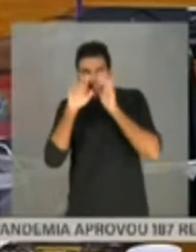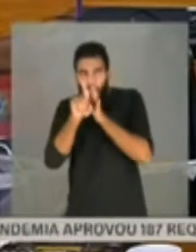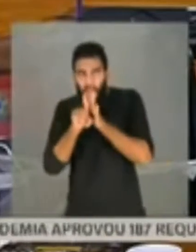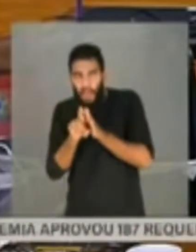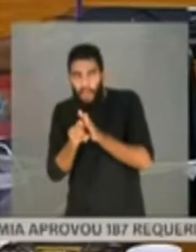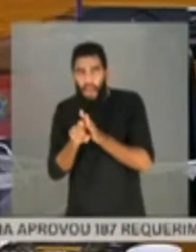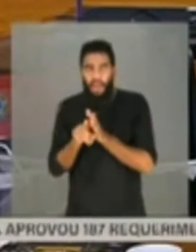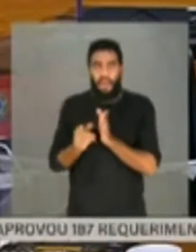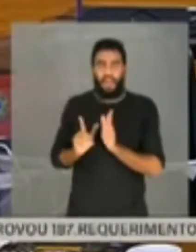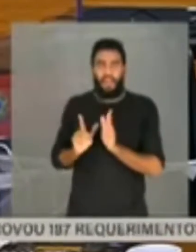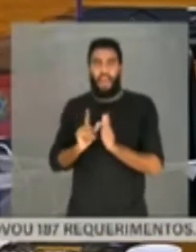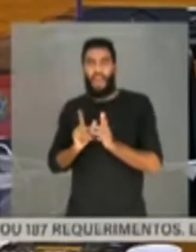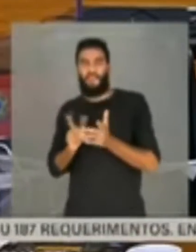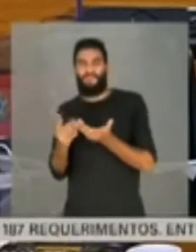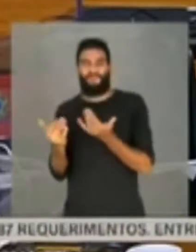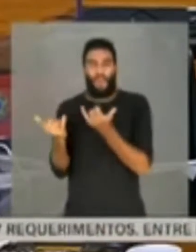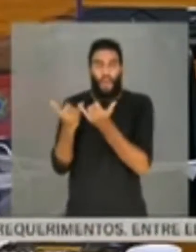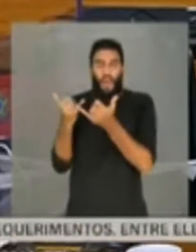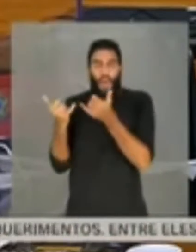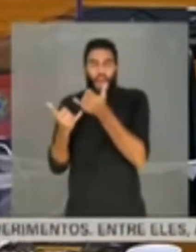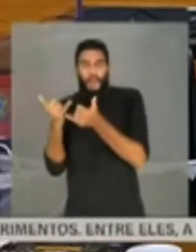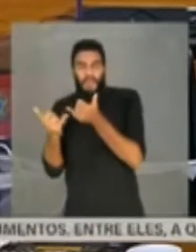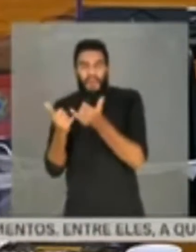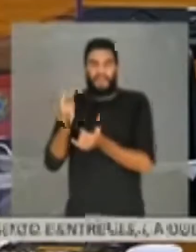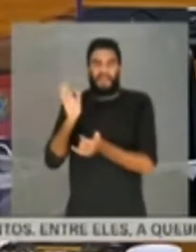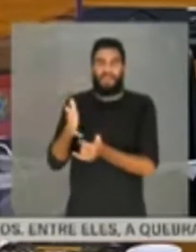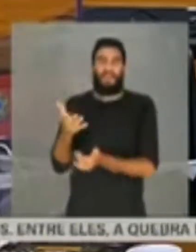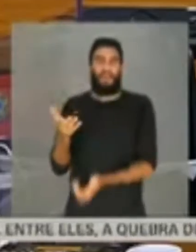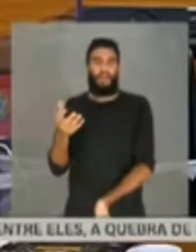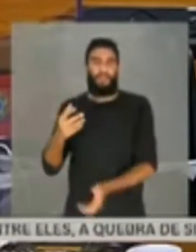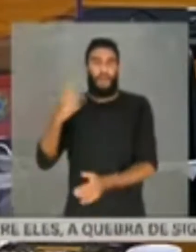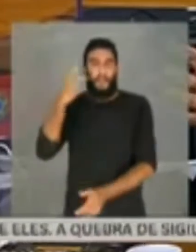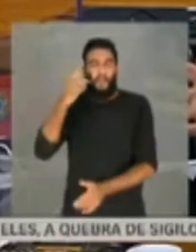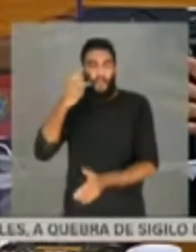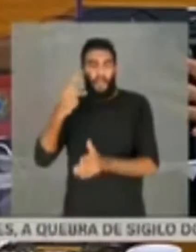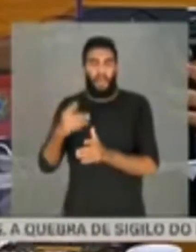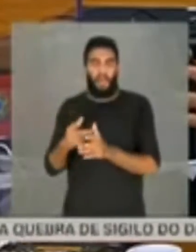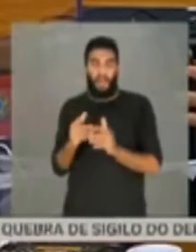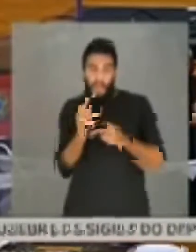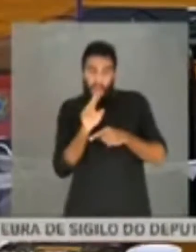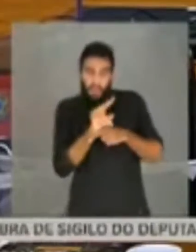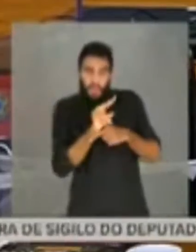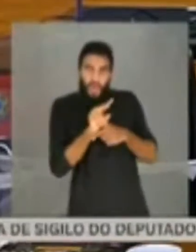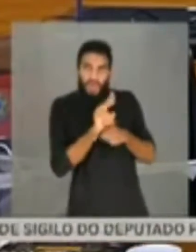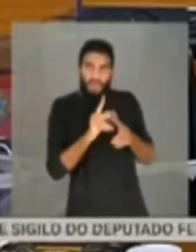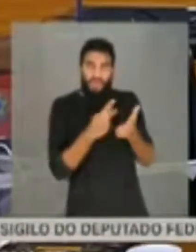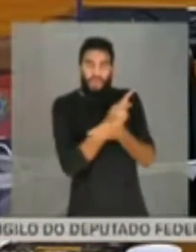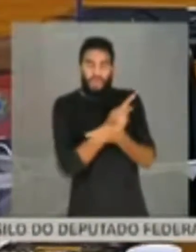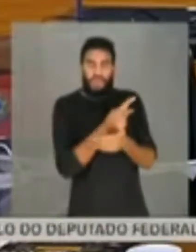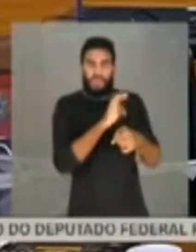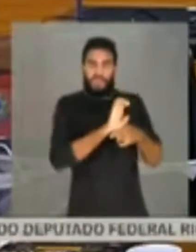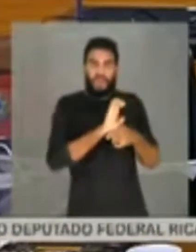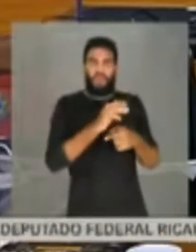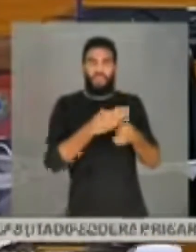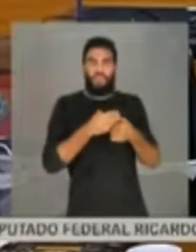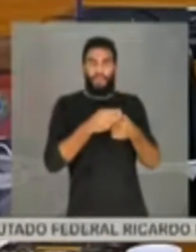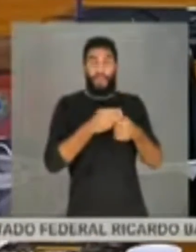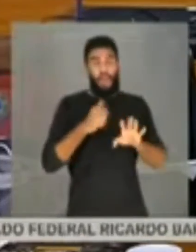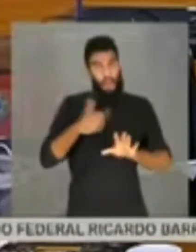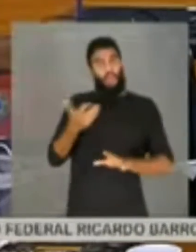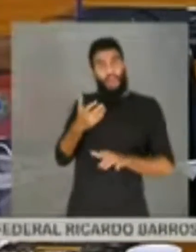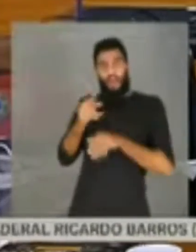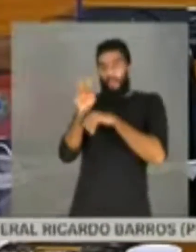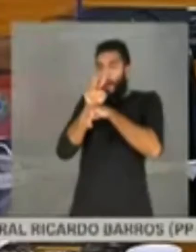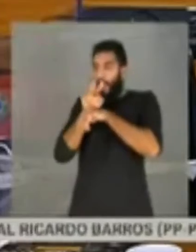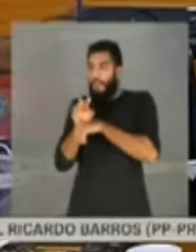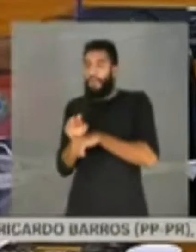De uma investigação parcial. Um jogo eleitoral, pré-eleitoral, que blinda o que aconteceu nos estados e municípios. Eu sou a favor